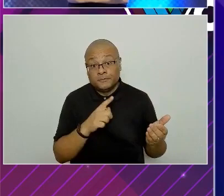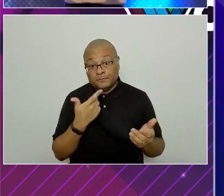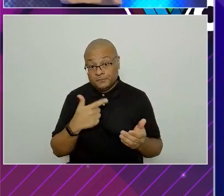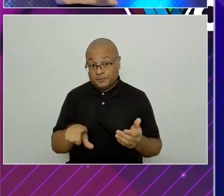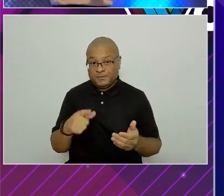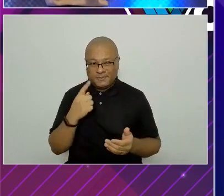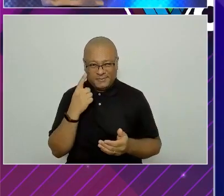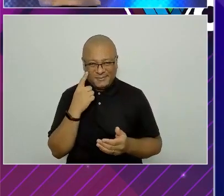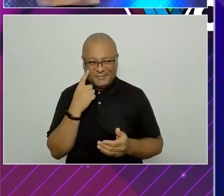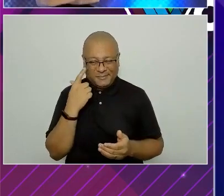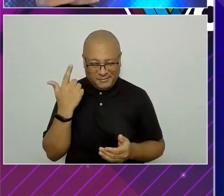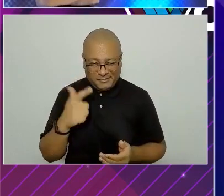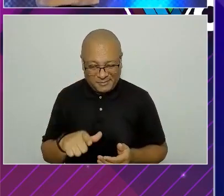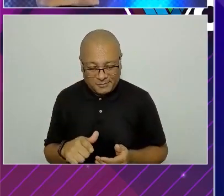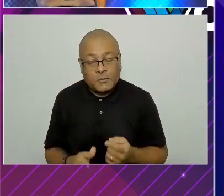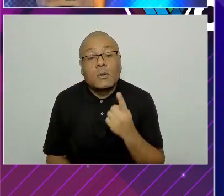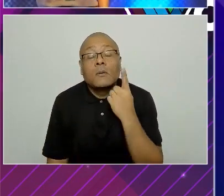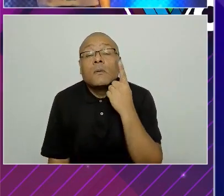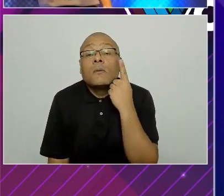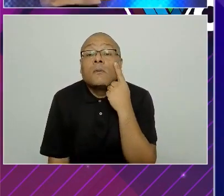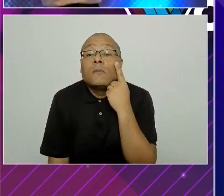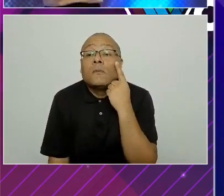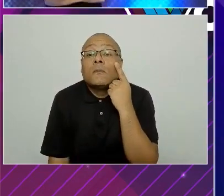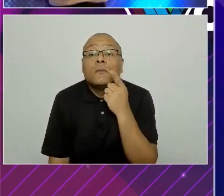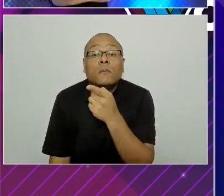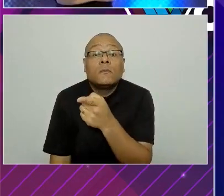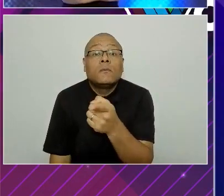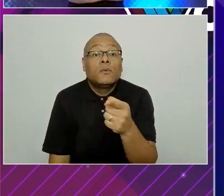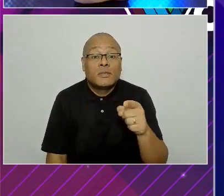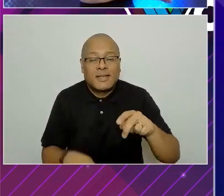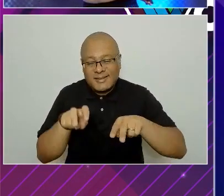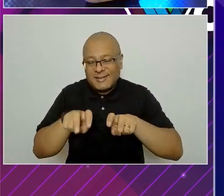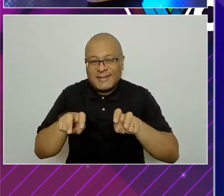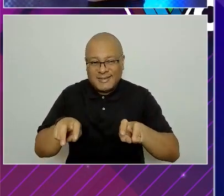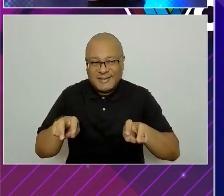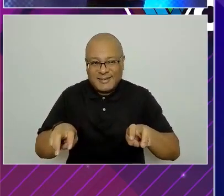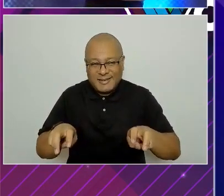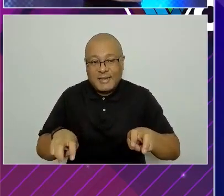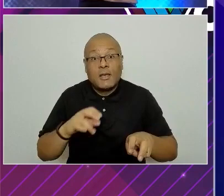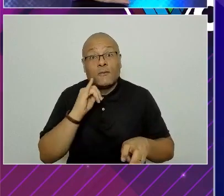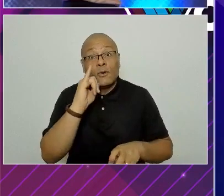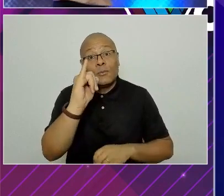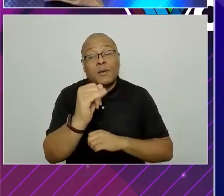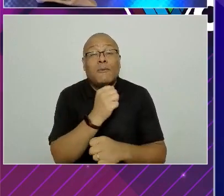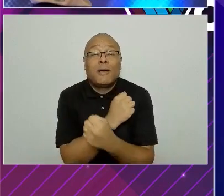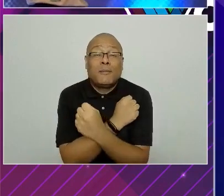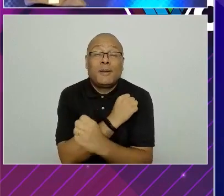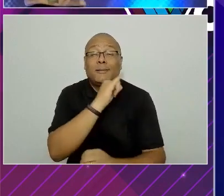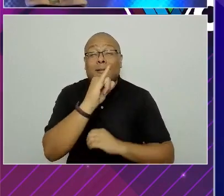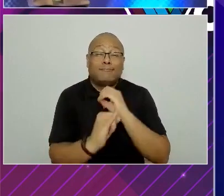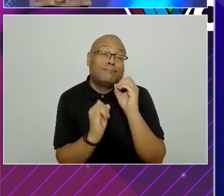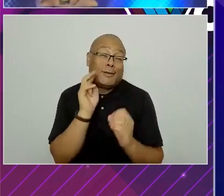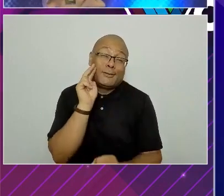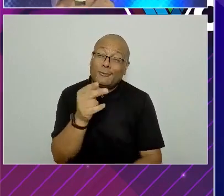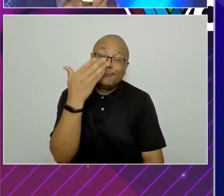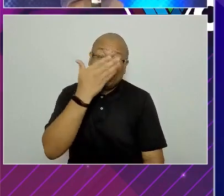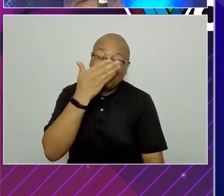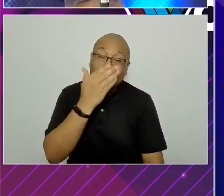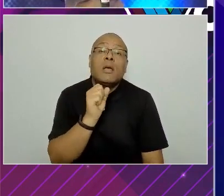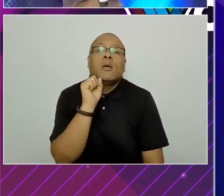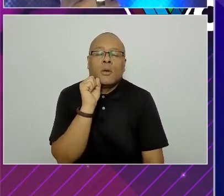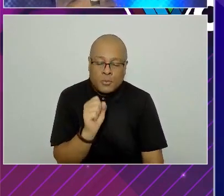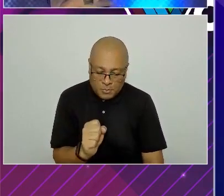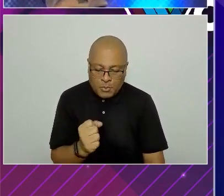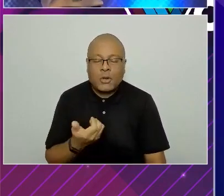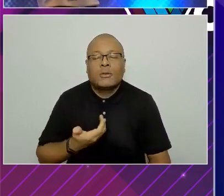esse slide, eu só quero ver aqui no nossa plateia, e eu até vou mandar um abraço para quem está online, que eu não estou vendo aqui, mas pode